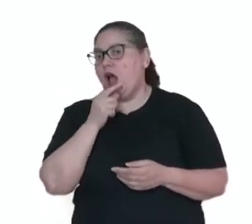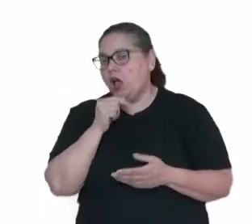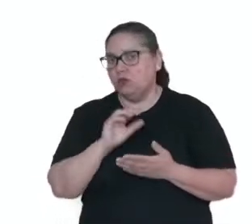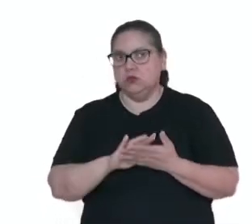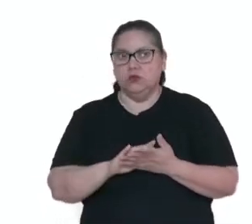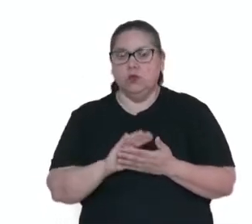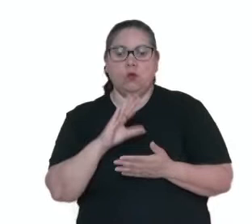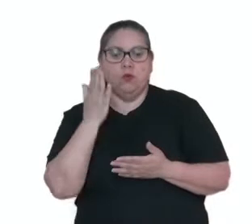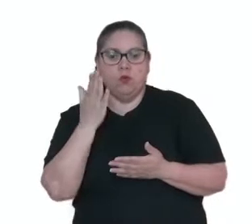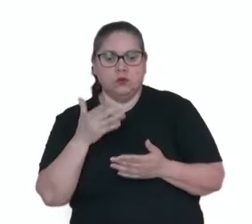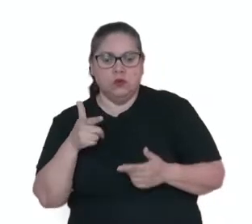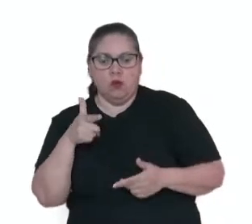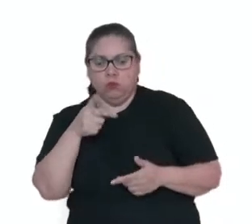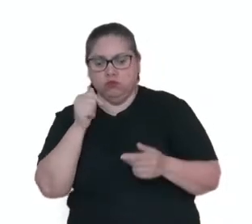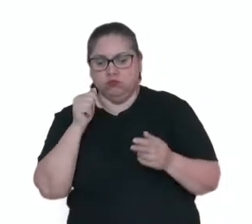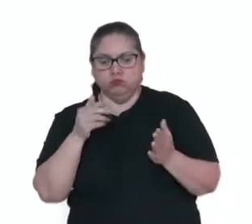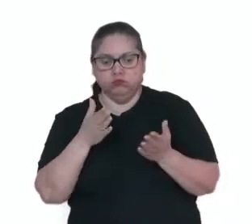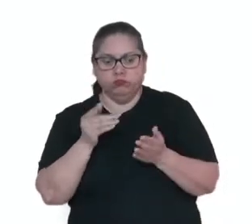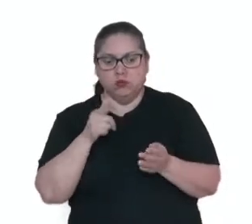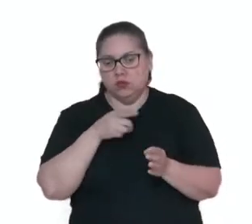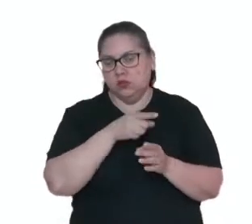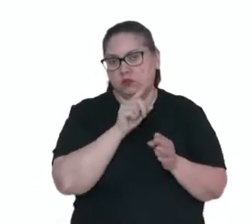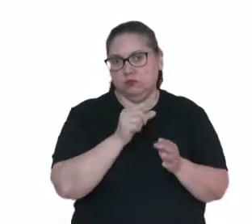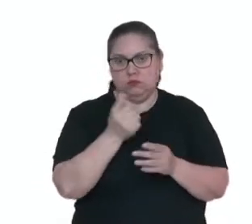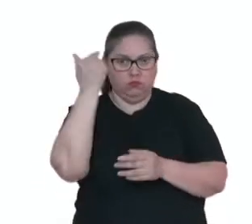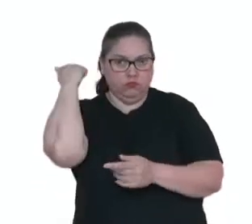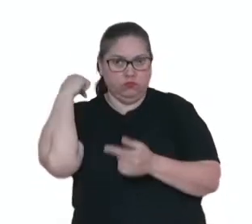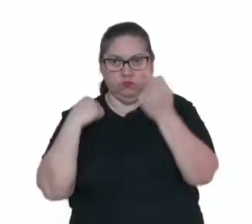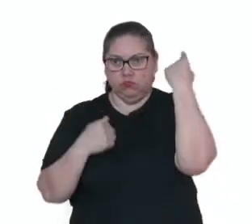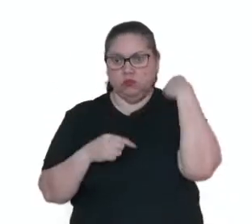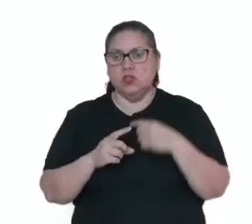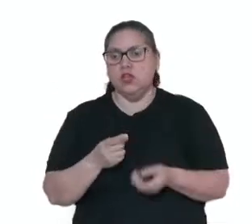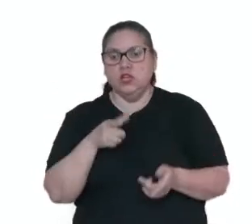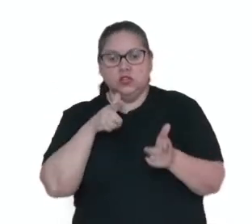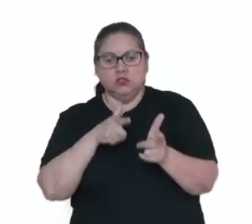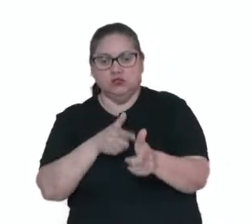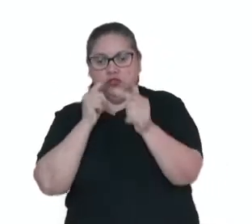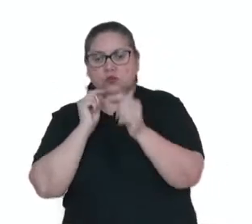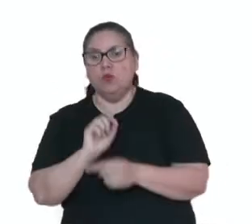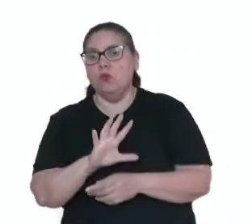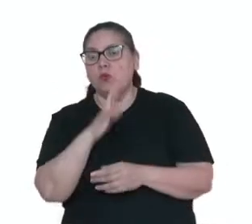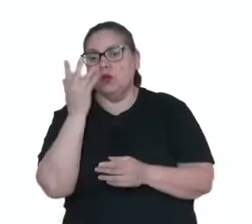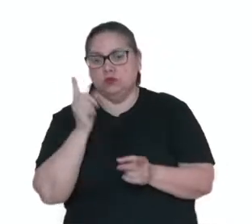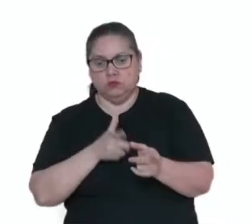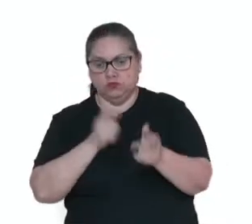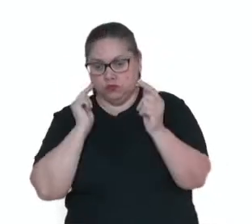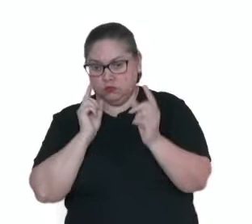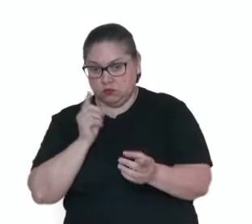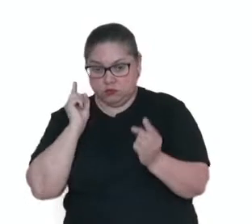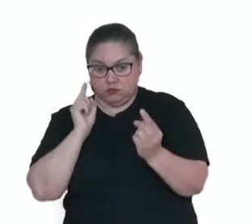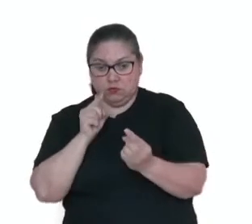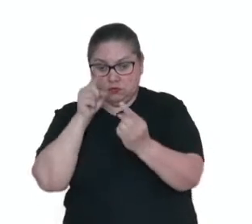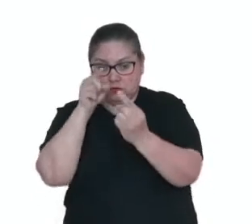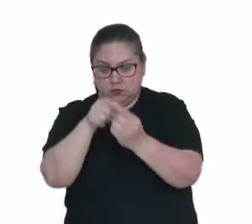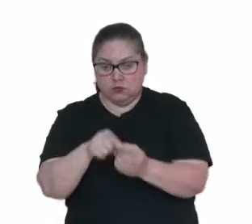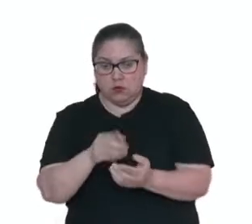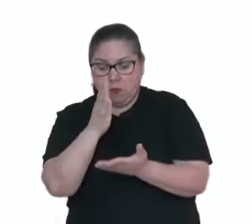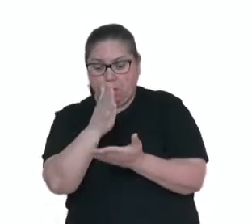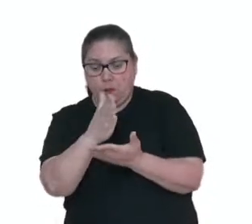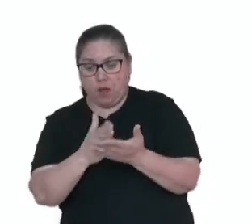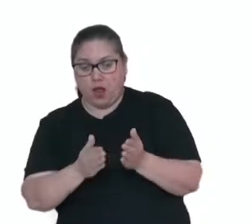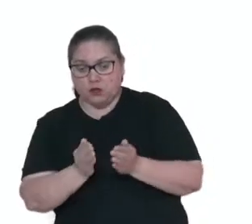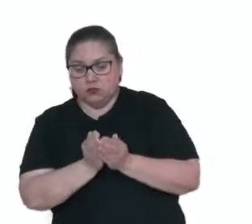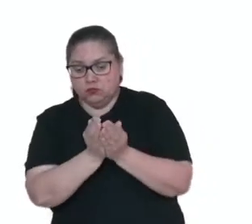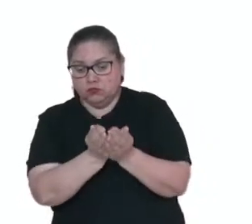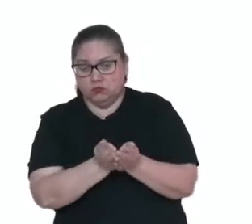Água, quando o tiro não acerta nenhum alvo. Tiro, quando o tiro acerta parte de um